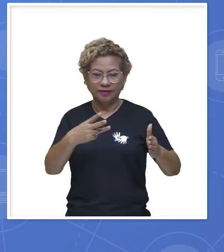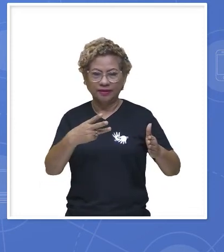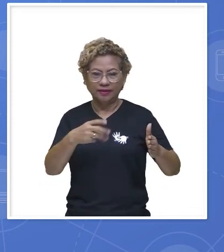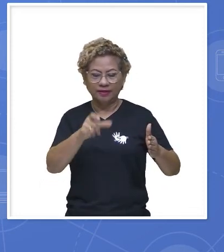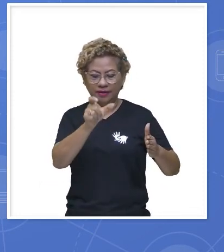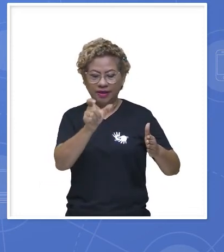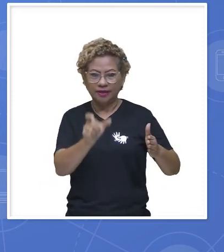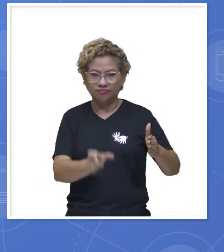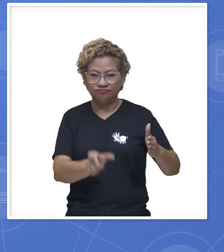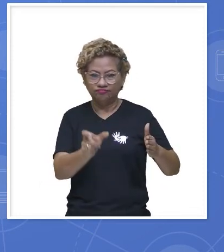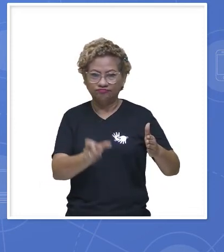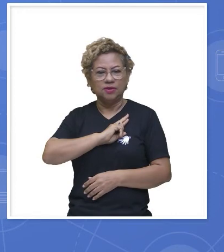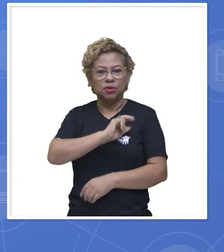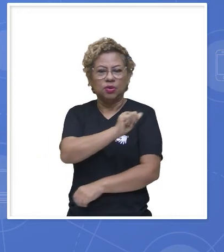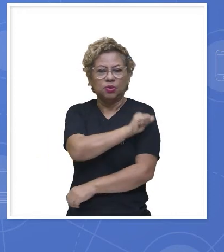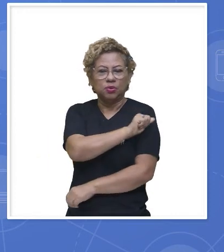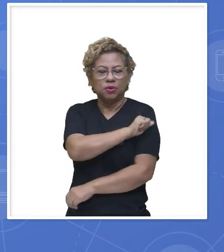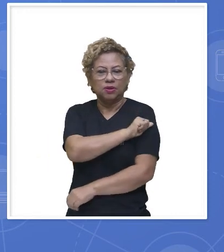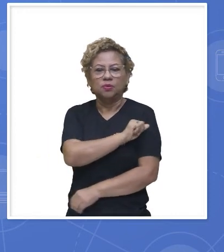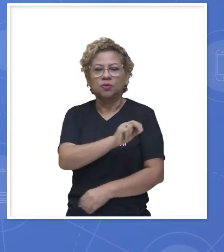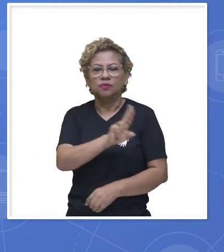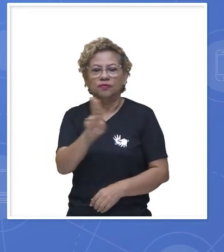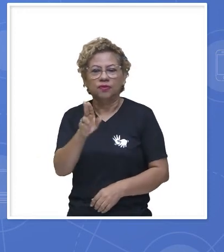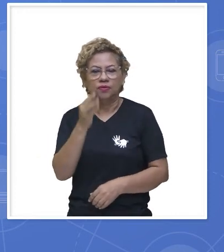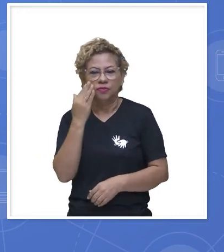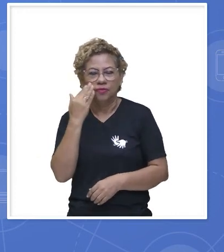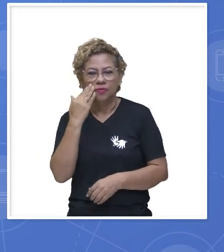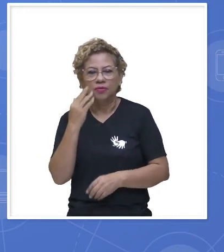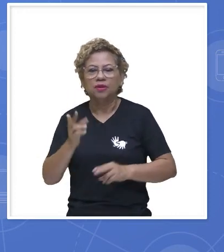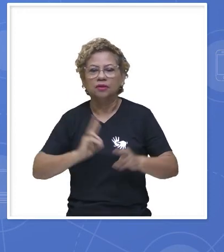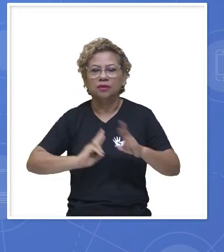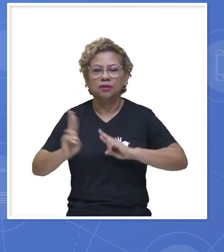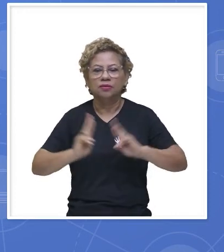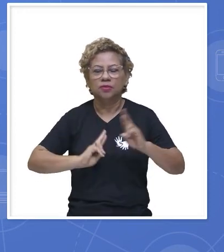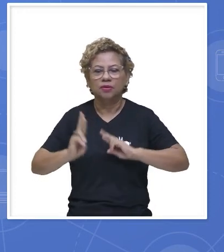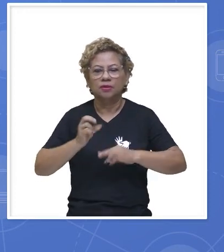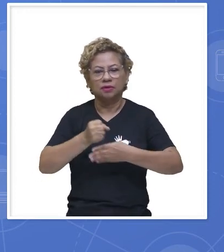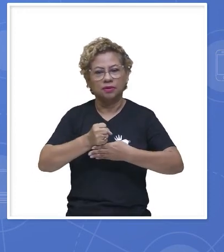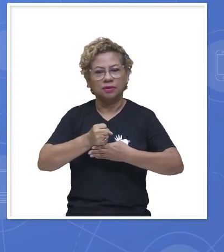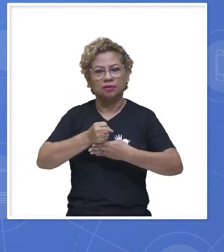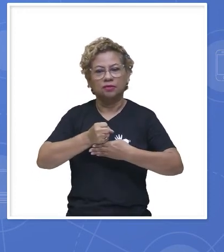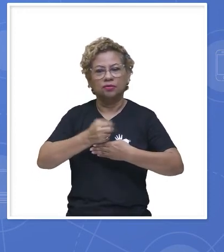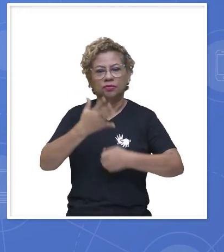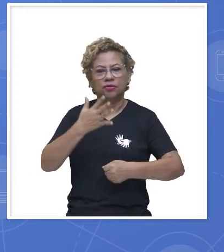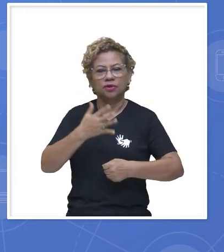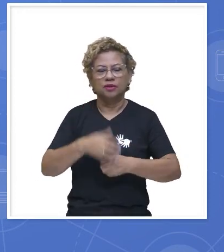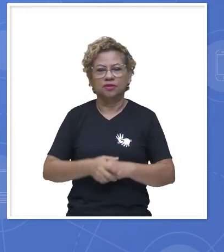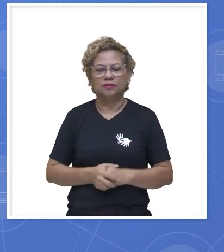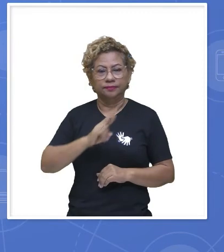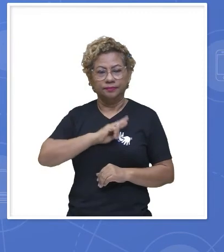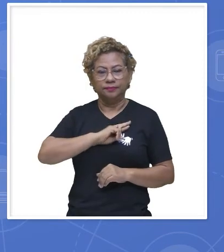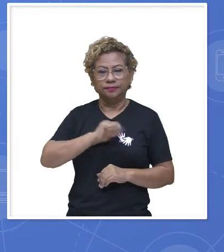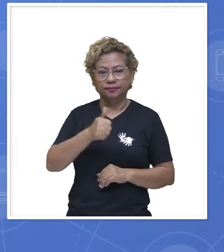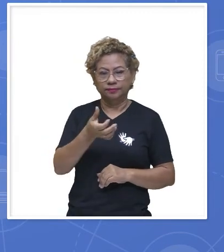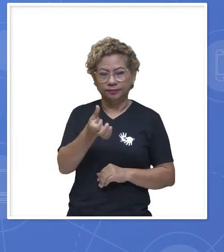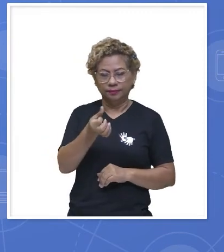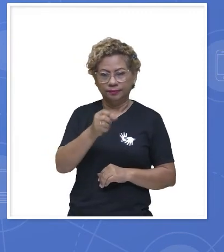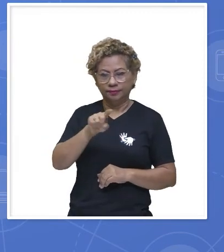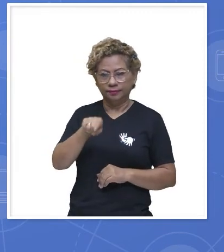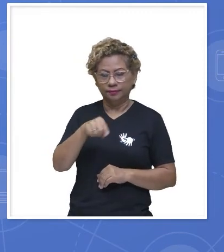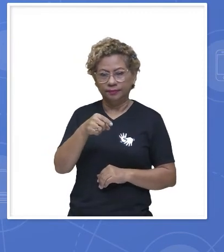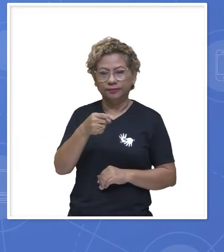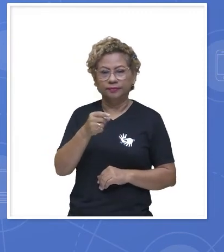que 185 é a mediana do grupo pesquisado. Deixa eu ver aqui a próxima cartela, o que nós